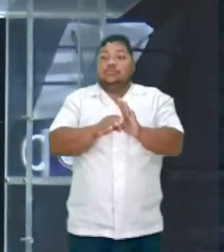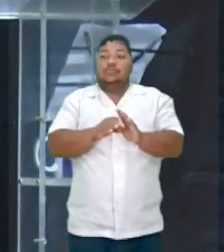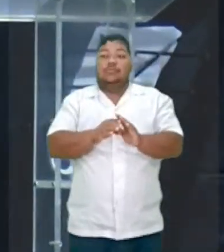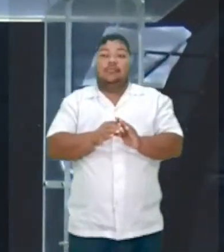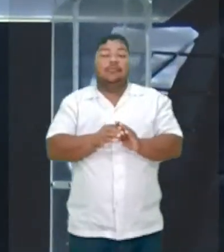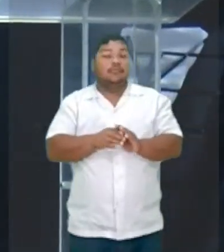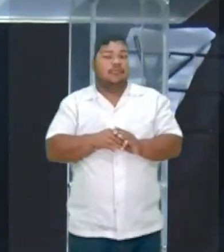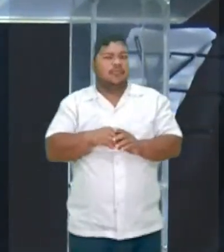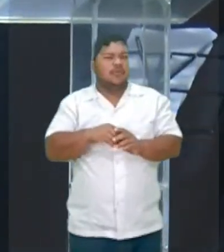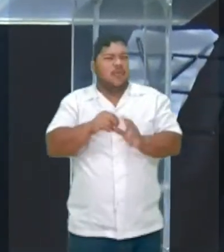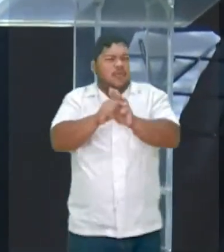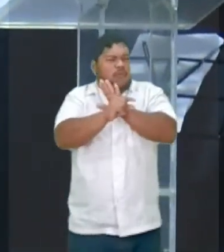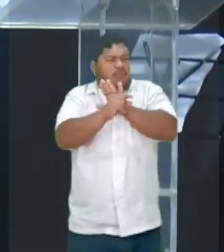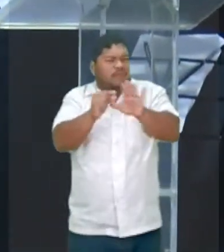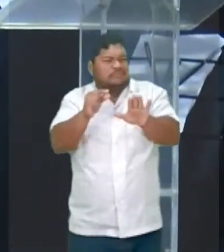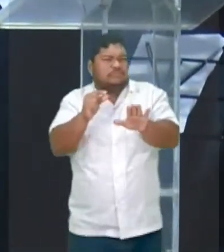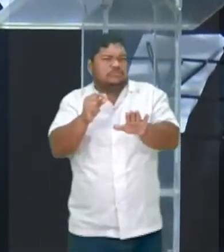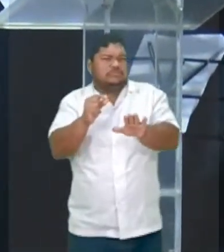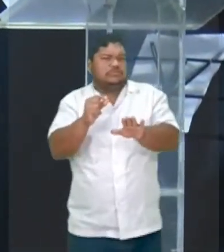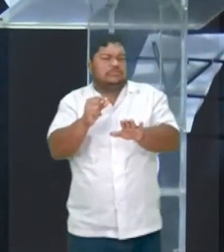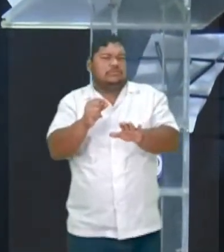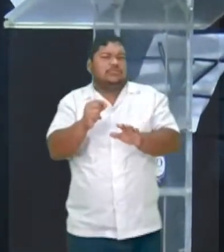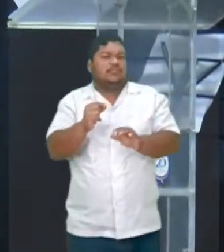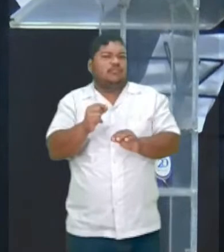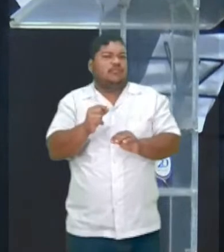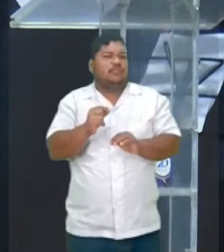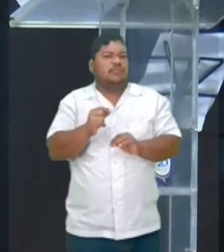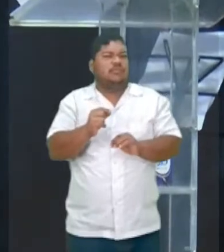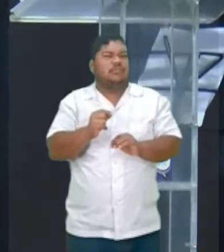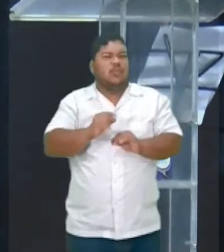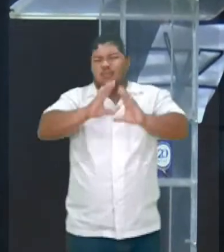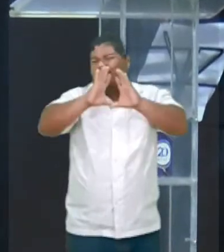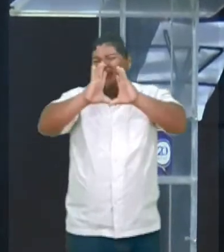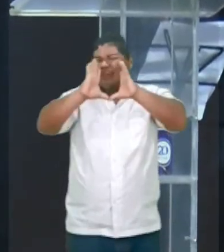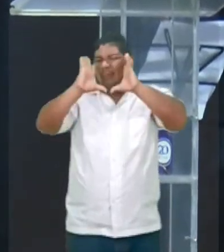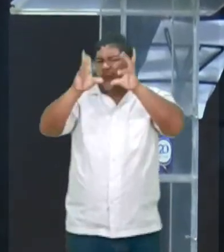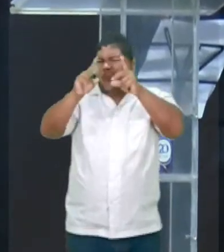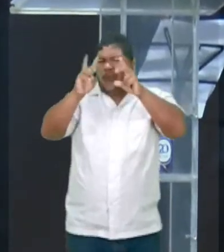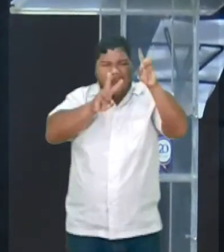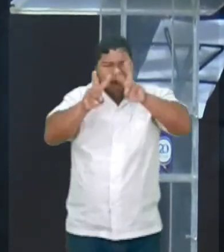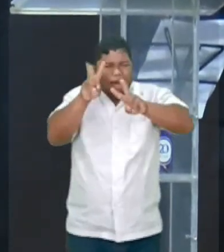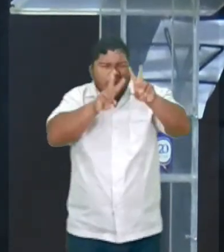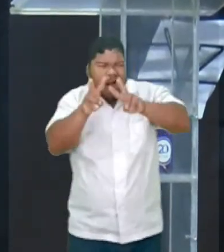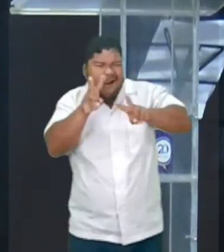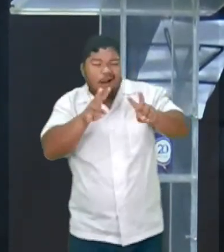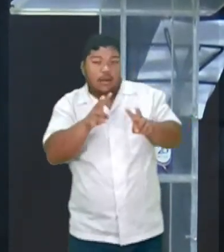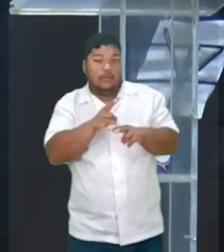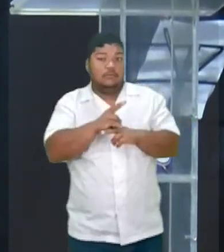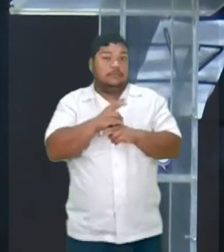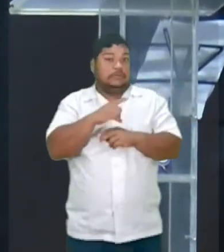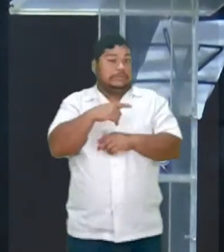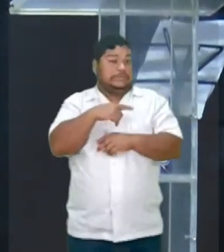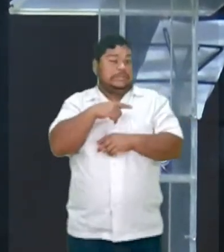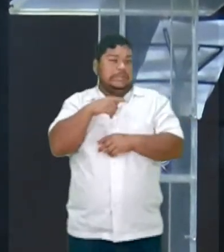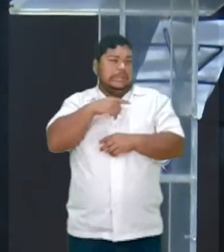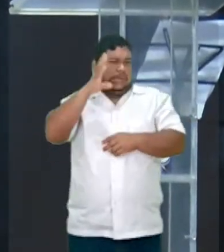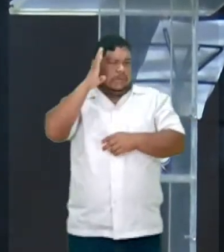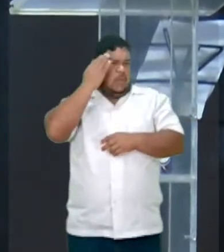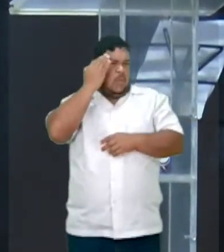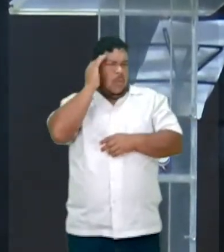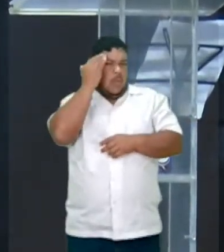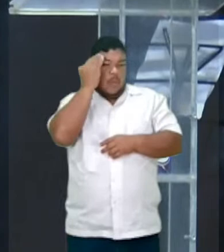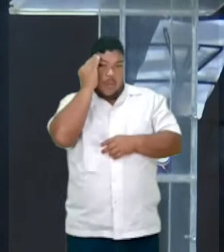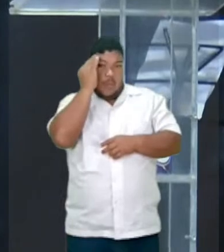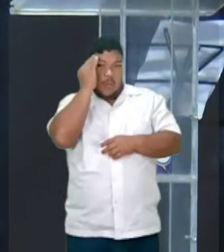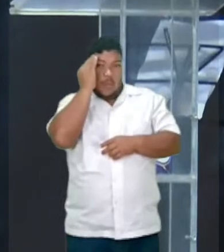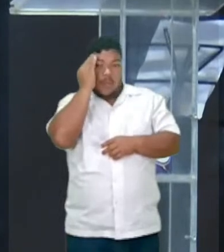está inserido, e nós olhamos o todo, nós vamos ter uma compreensão